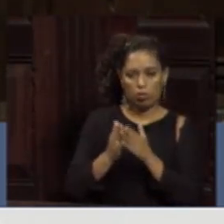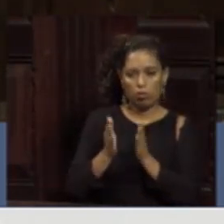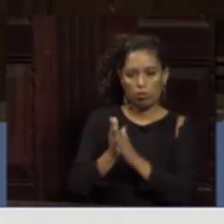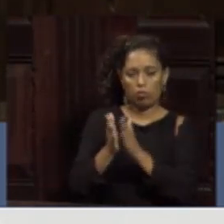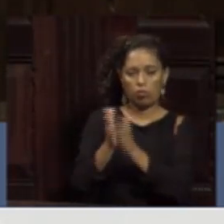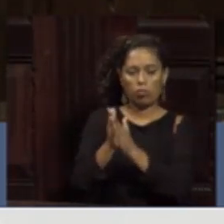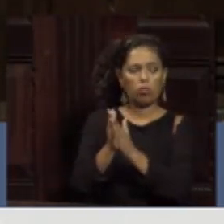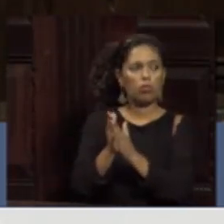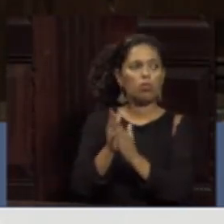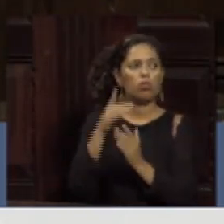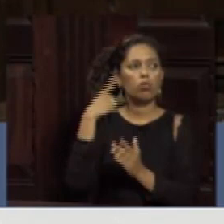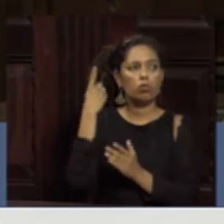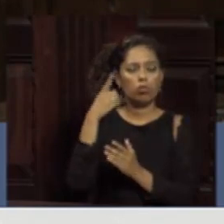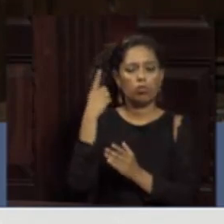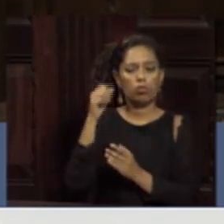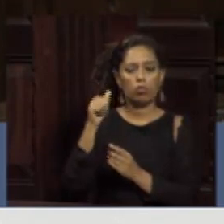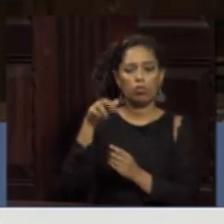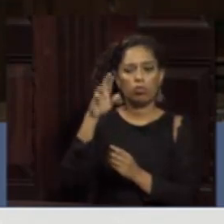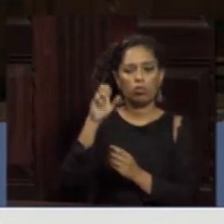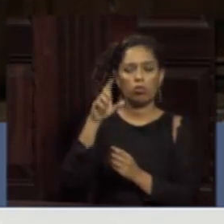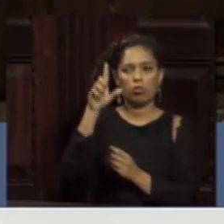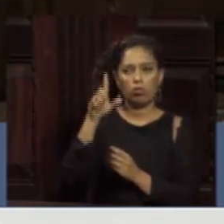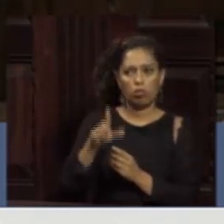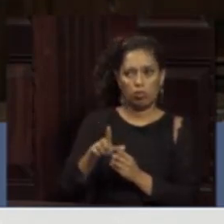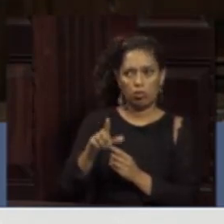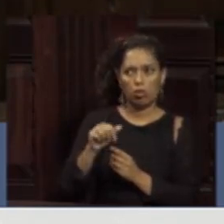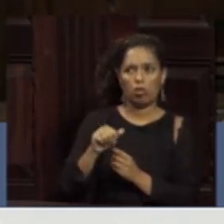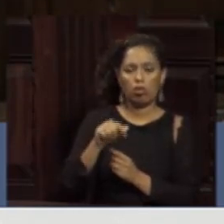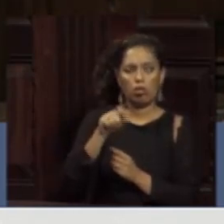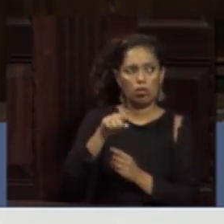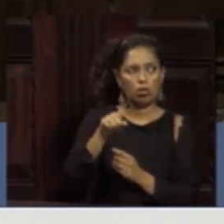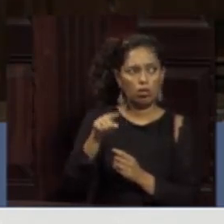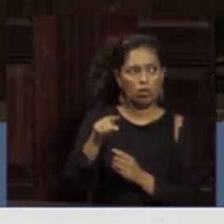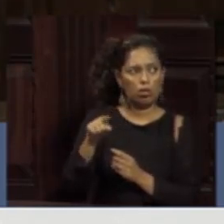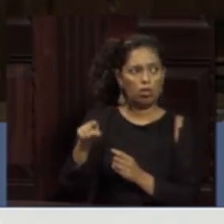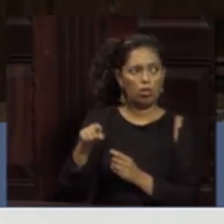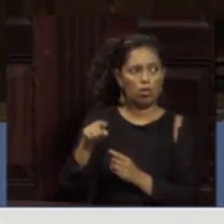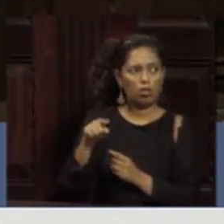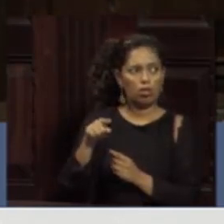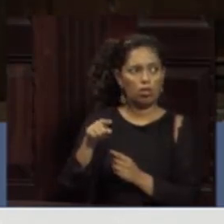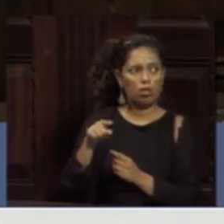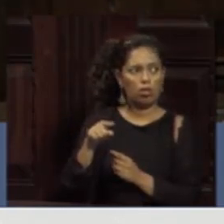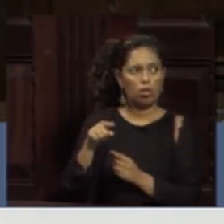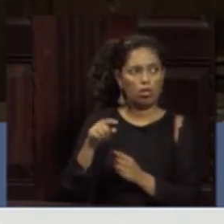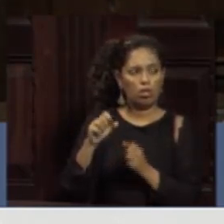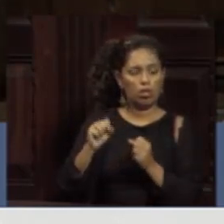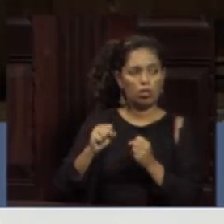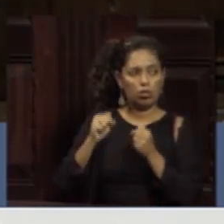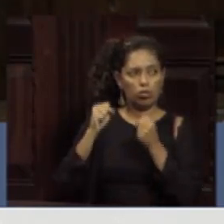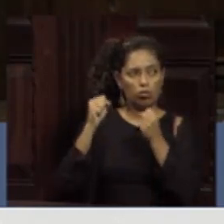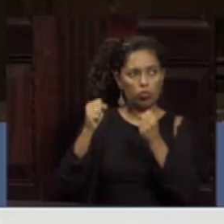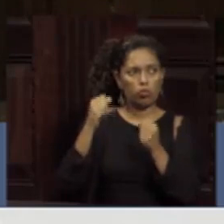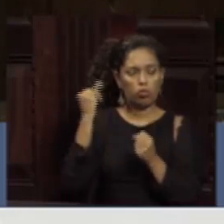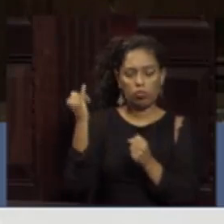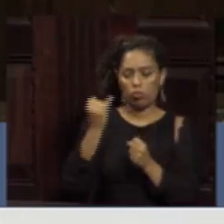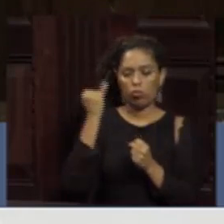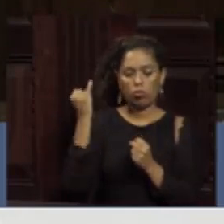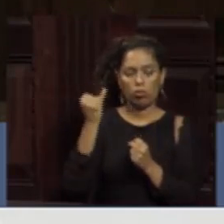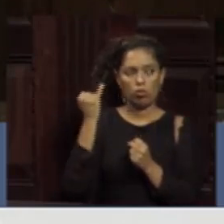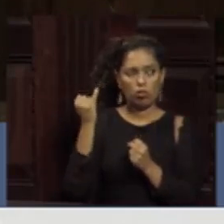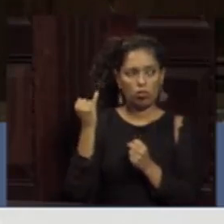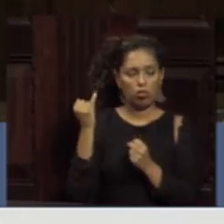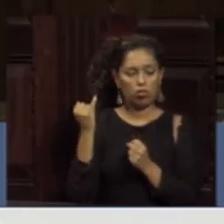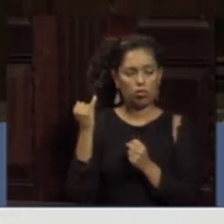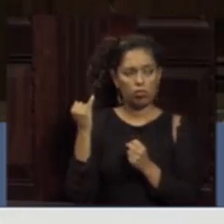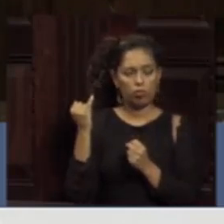iniciativa do deputado André Lazzaroni, que mesmo sendo de 2005, é uma iniciativa importante e que pode ser,